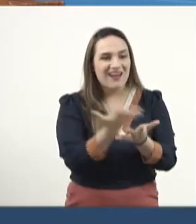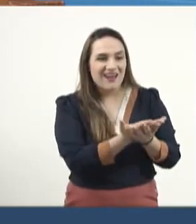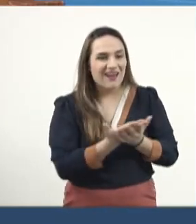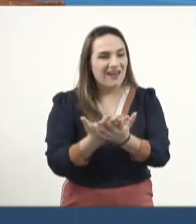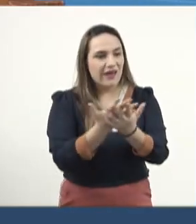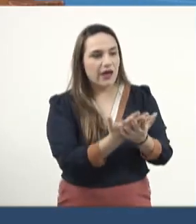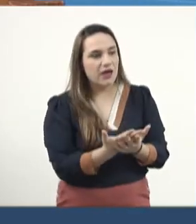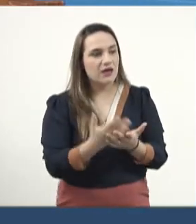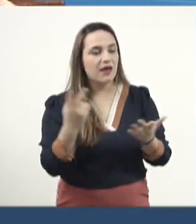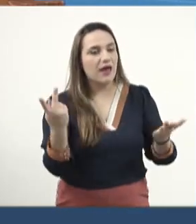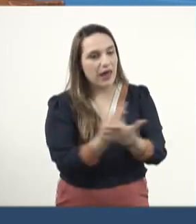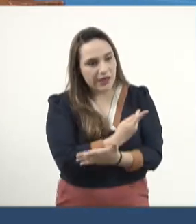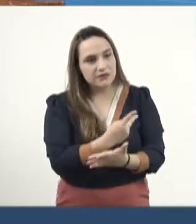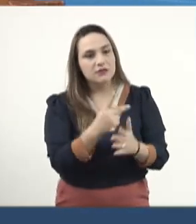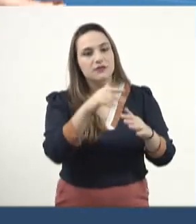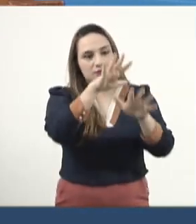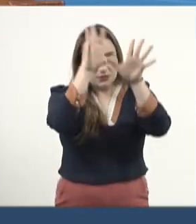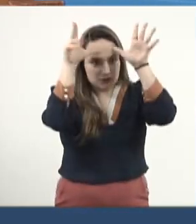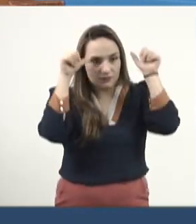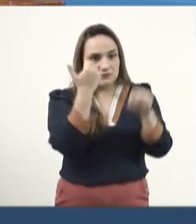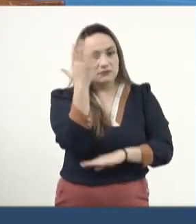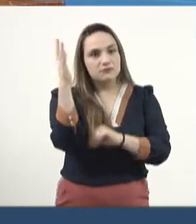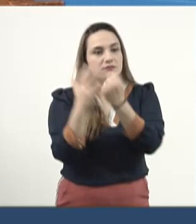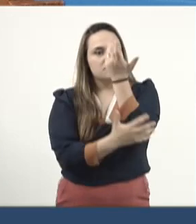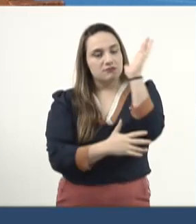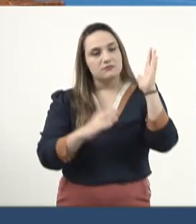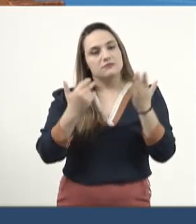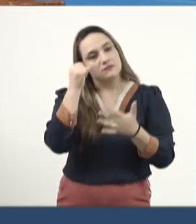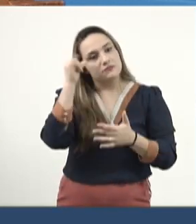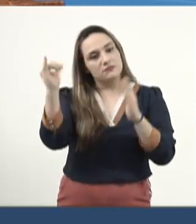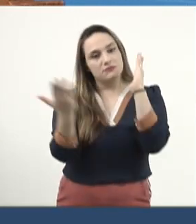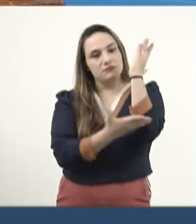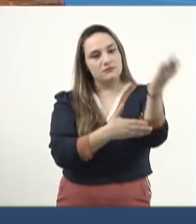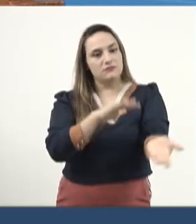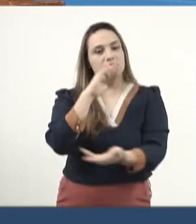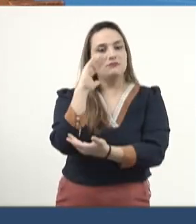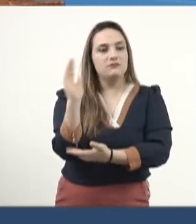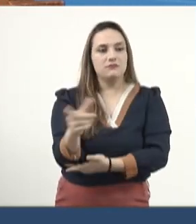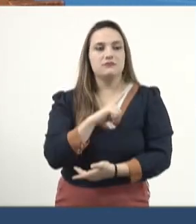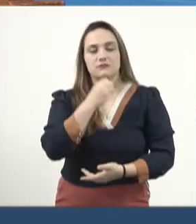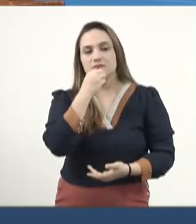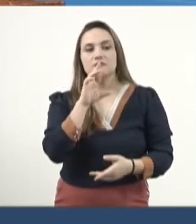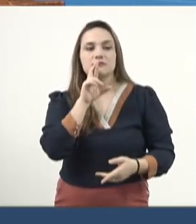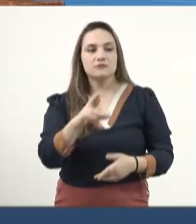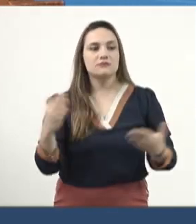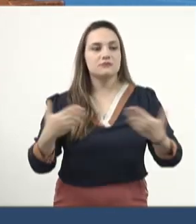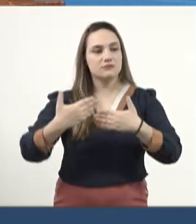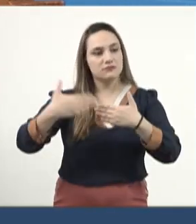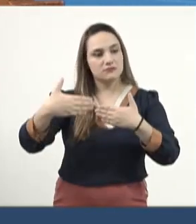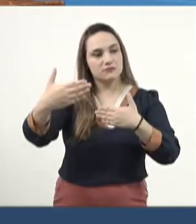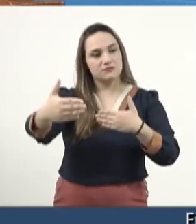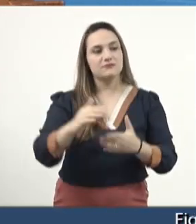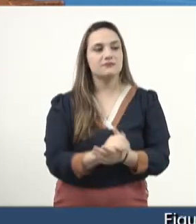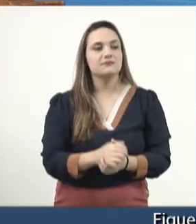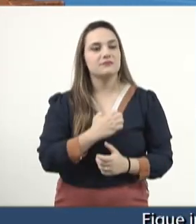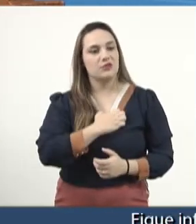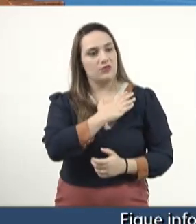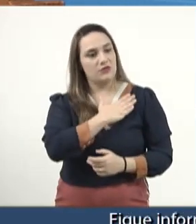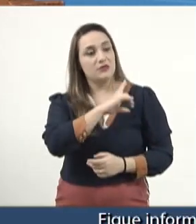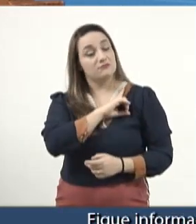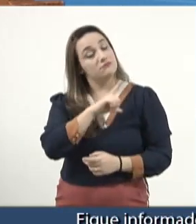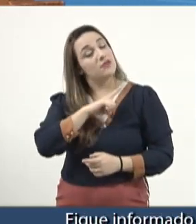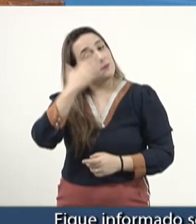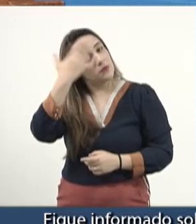com o desmatamento, e nós vamos ter resultados muito favoráveis daqui para frente. Então, deputado Coronel Davi, contra fatos não